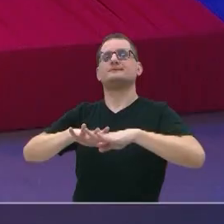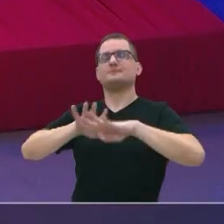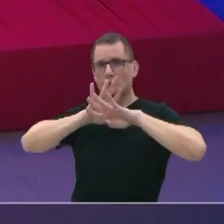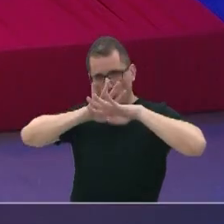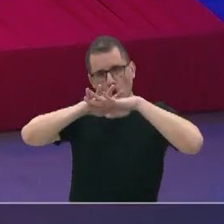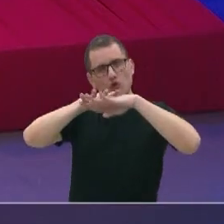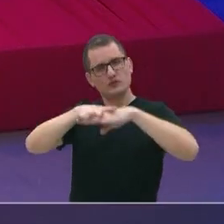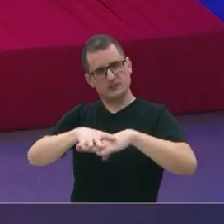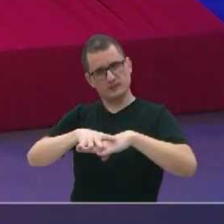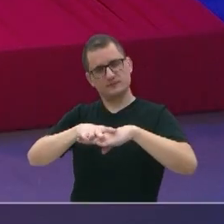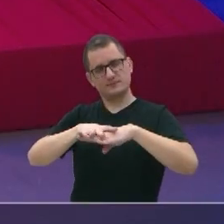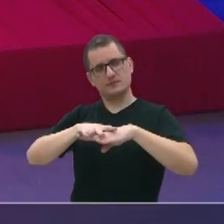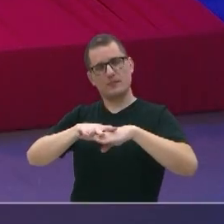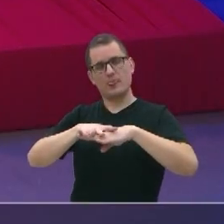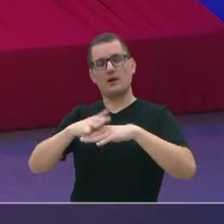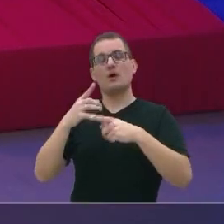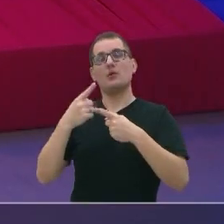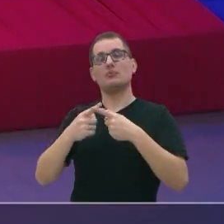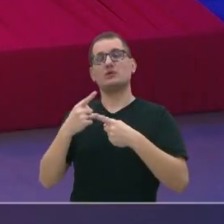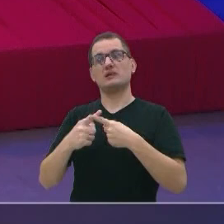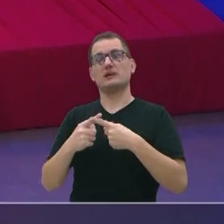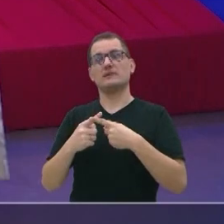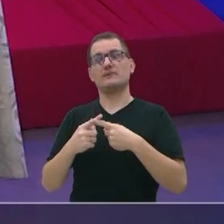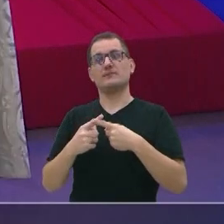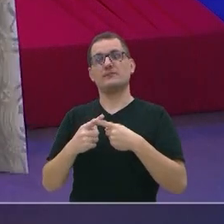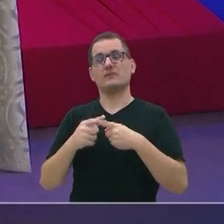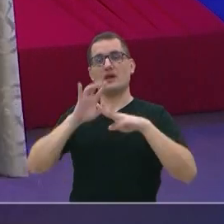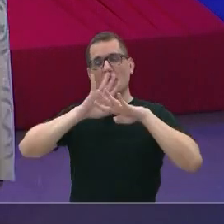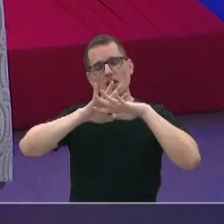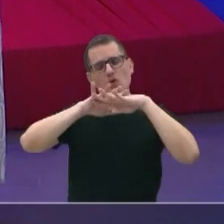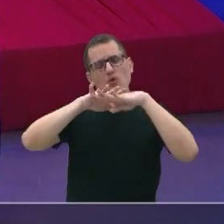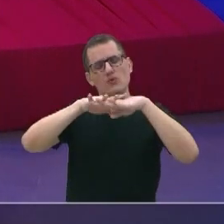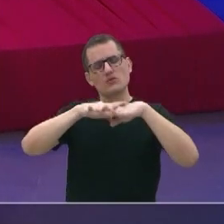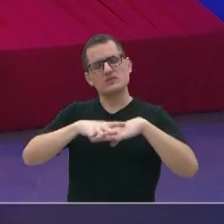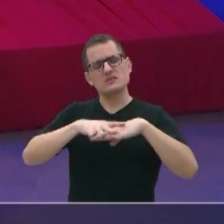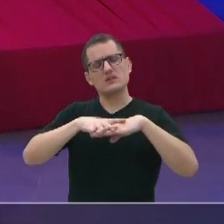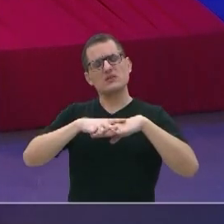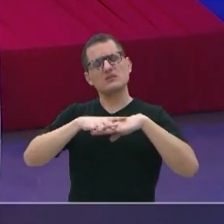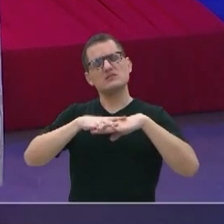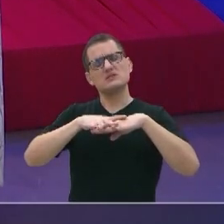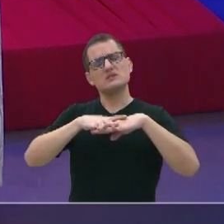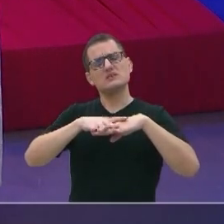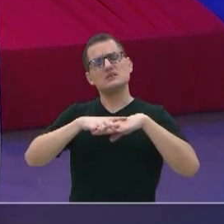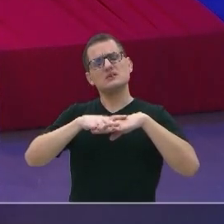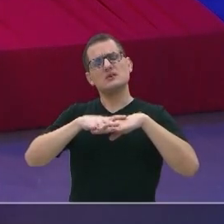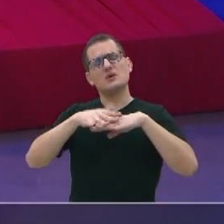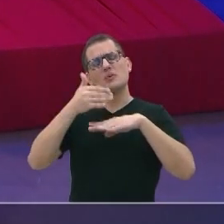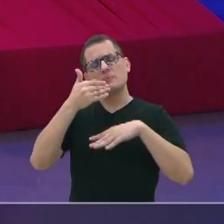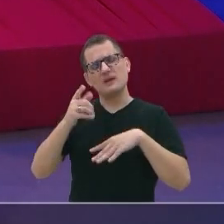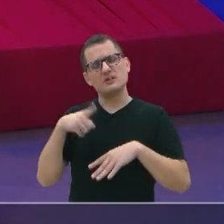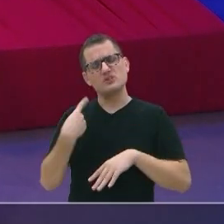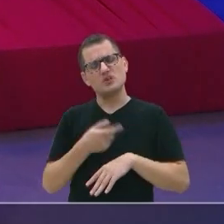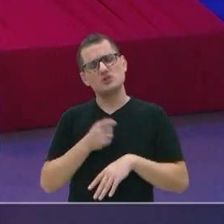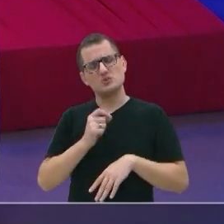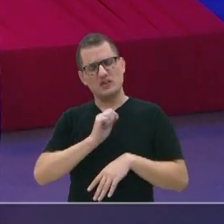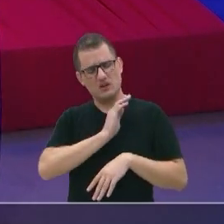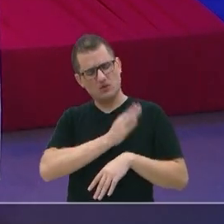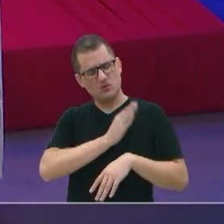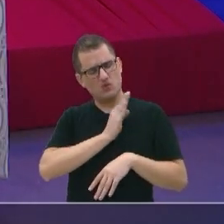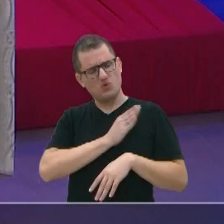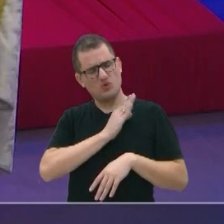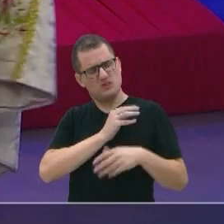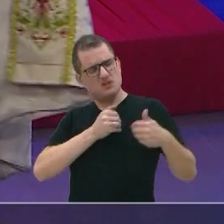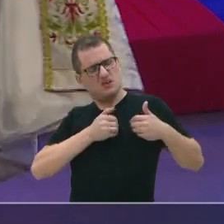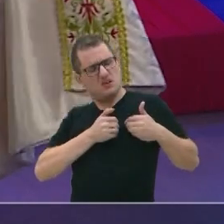A confissão nos convida a escancarar as janelas e as portas